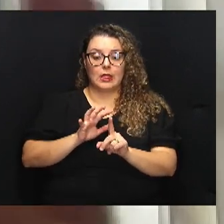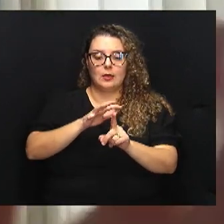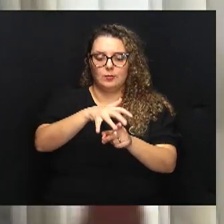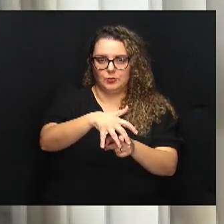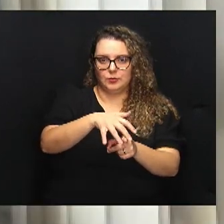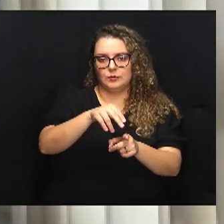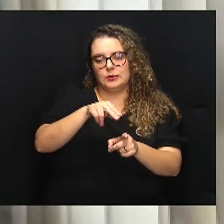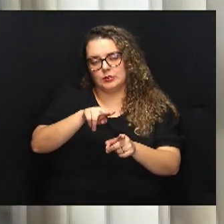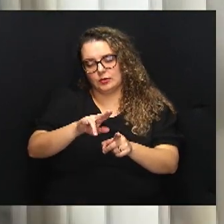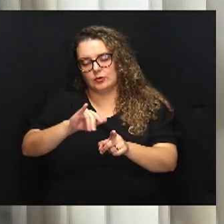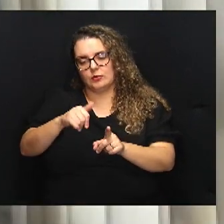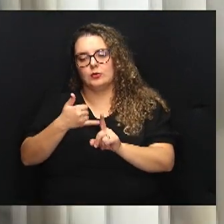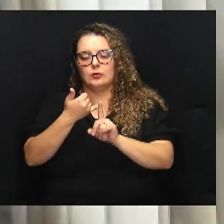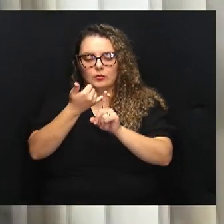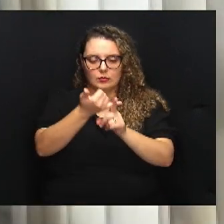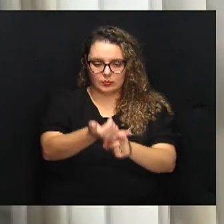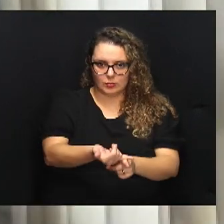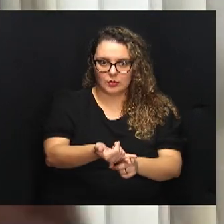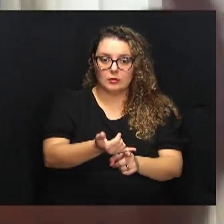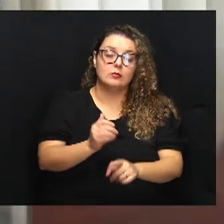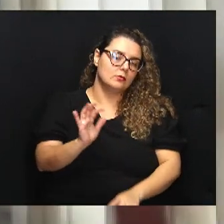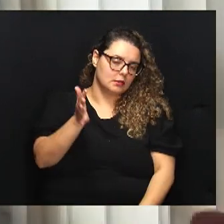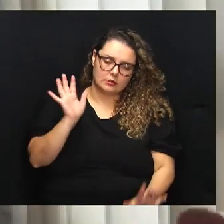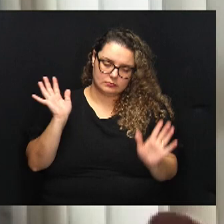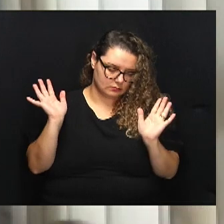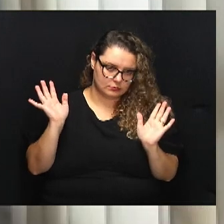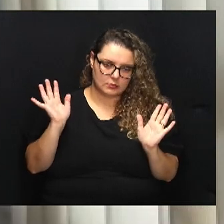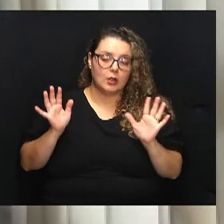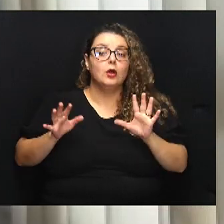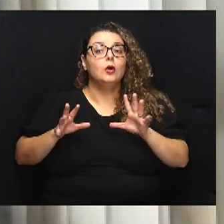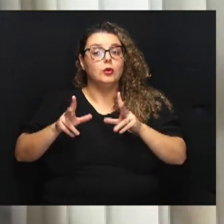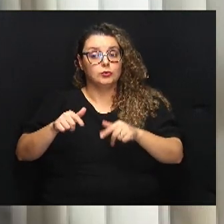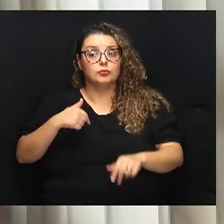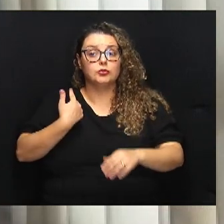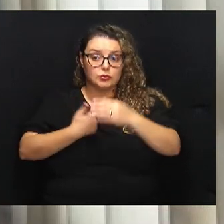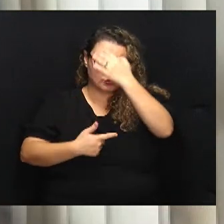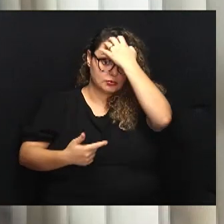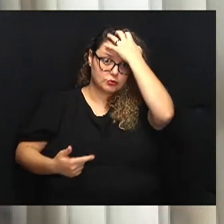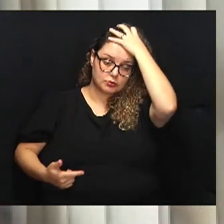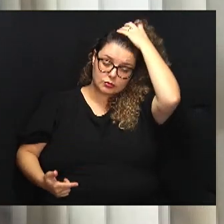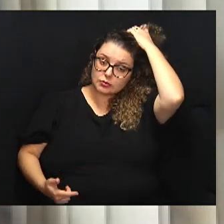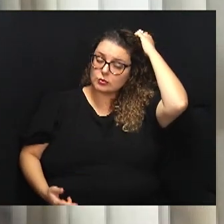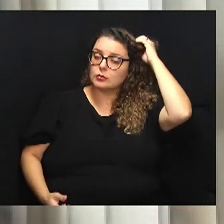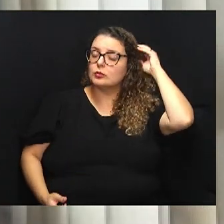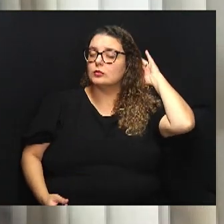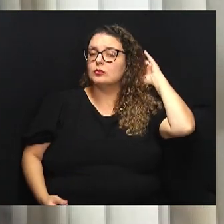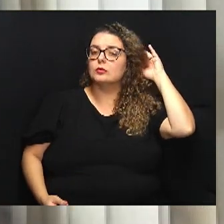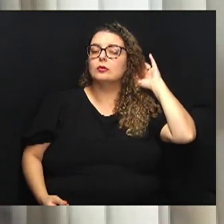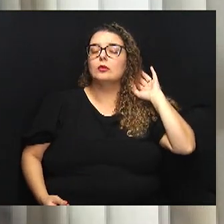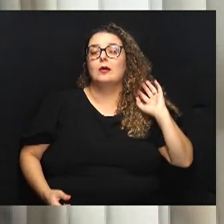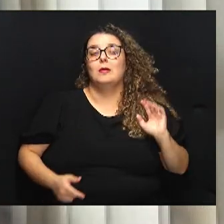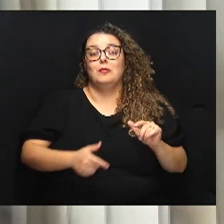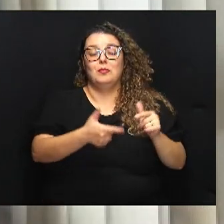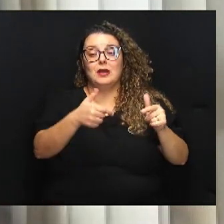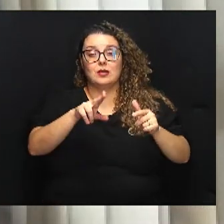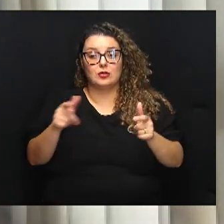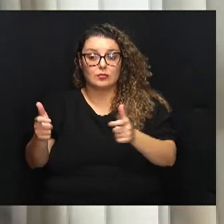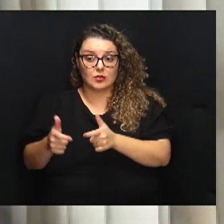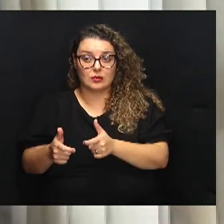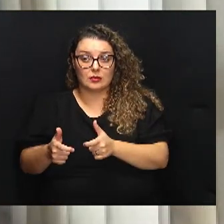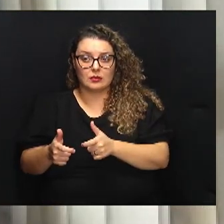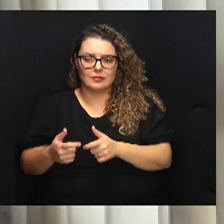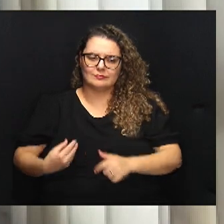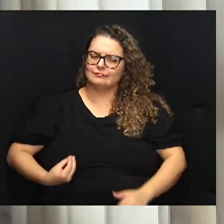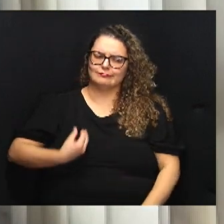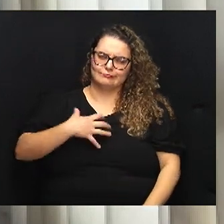vai acontecer, né? Eu acho que todos nós, em maior ou menor grau, passamos por